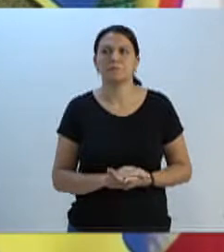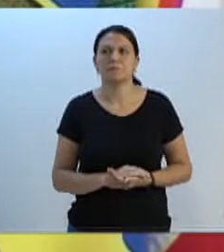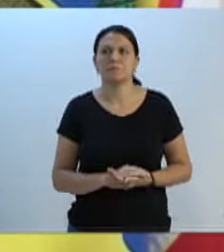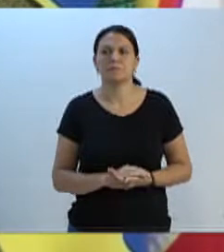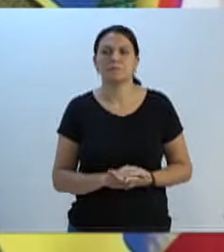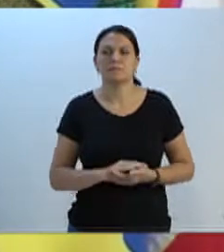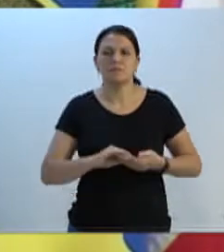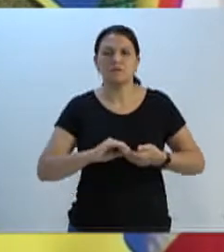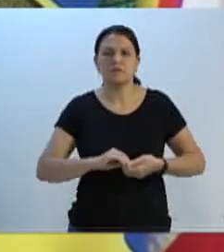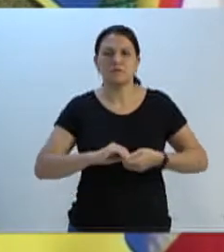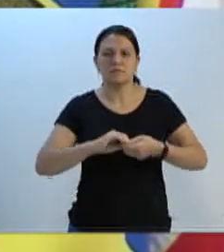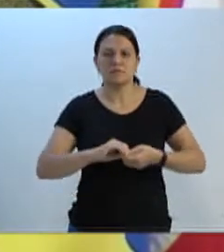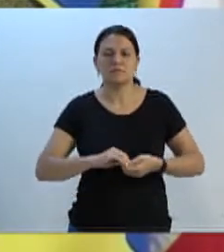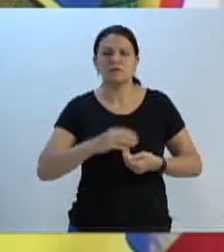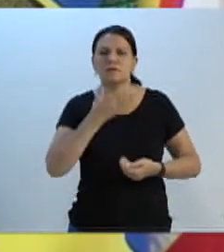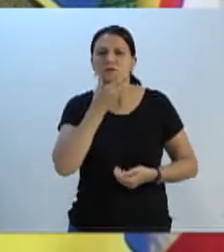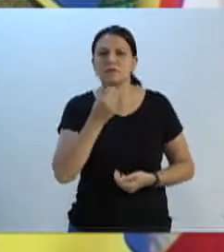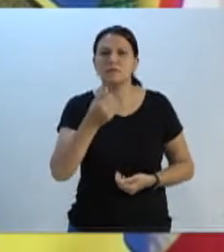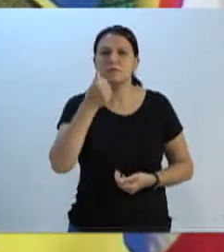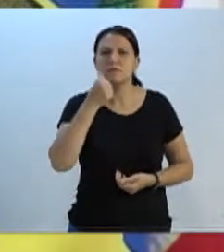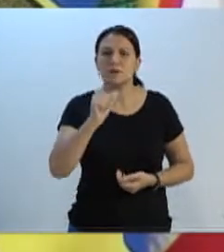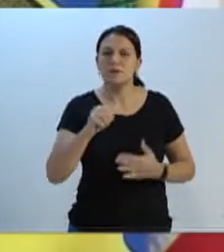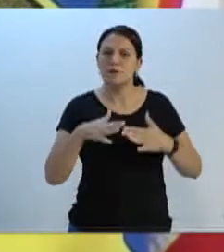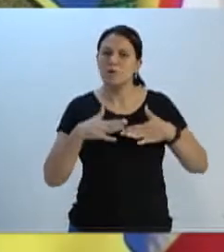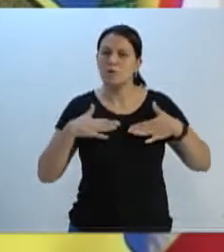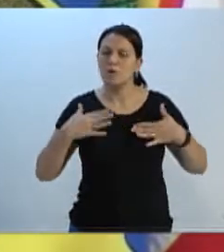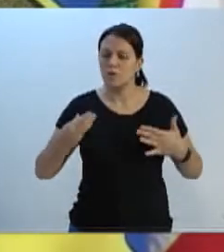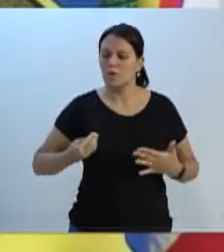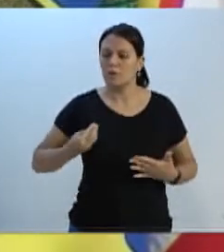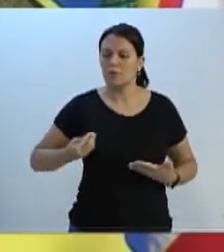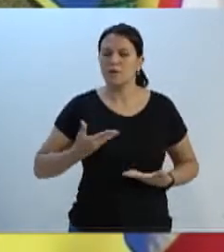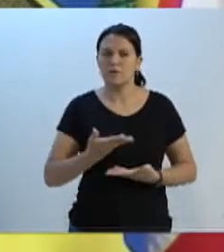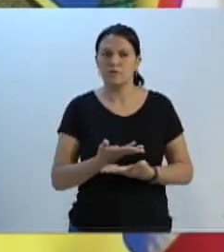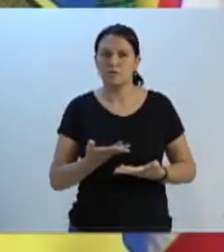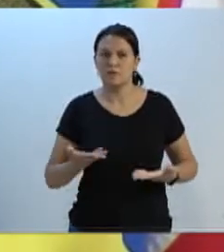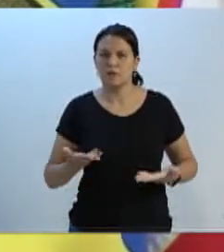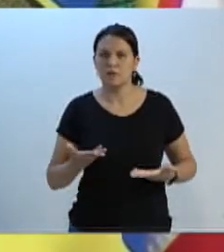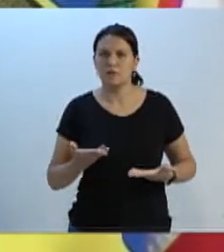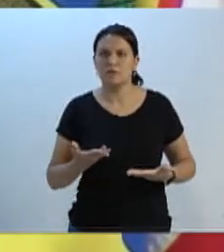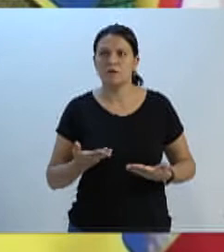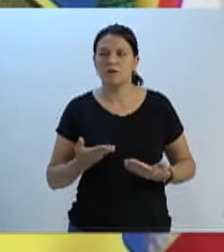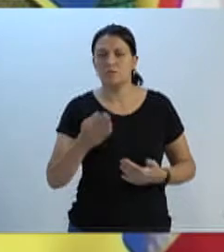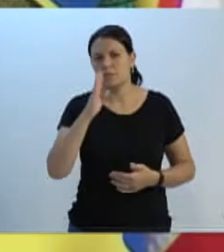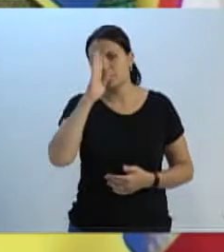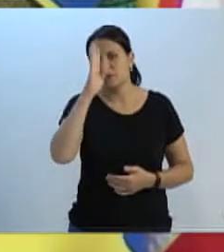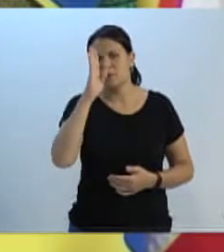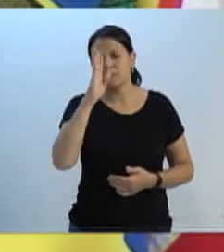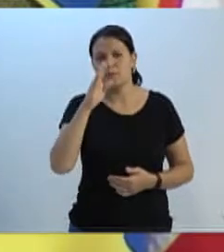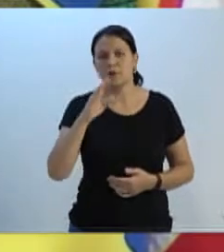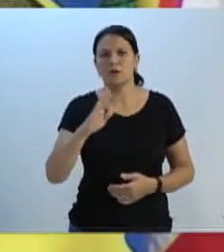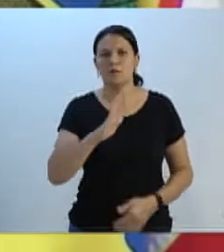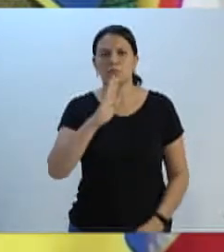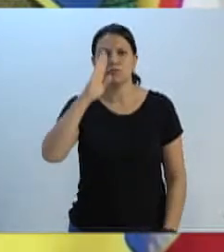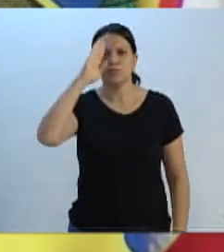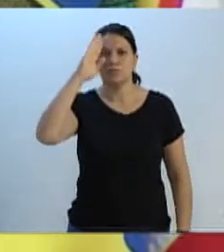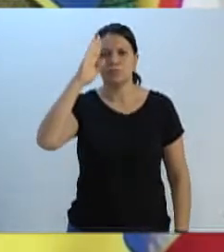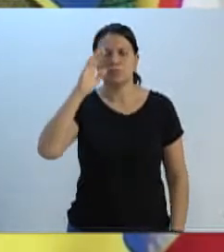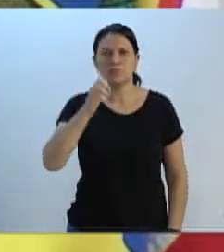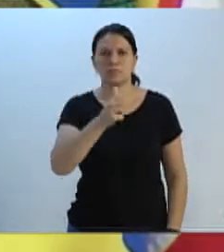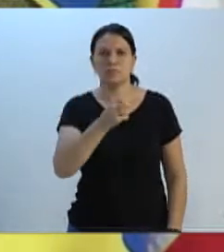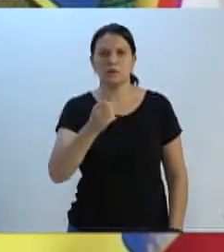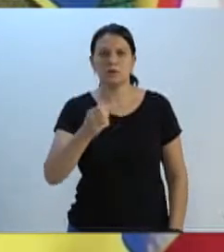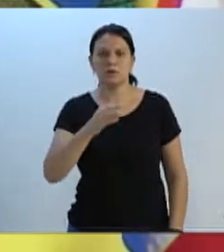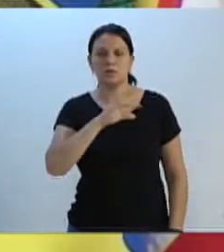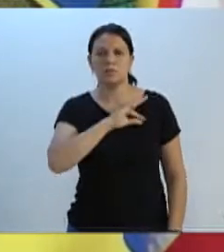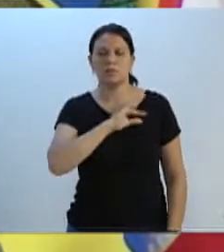Cumprimento as senhoras e os senhores que nos honram com a presença em plenário, com destaque para o comandante do 10º Batalhão da Polícia